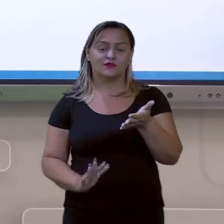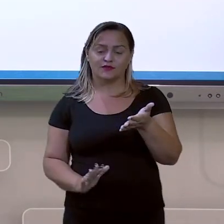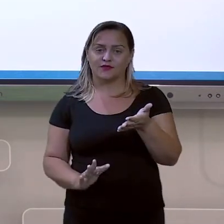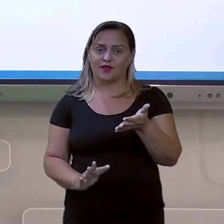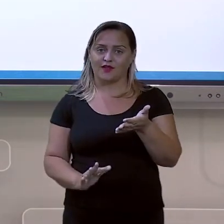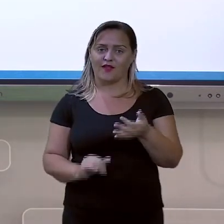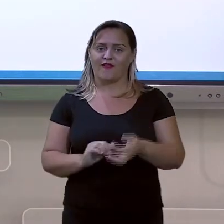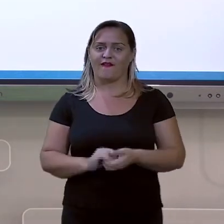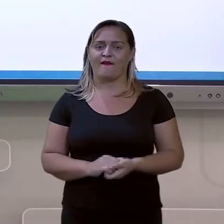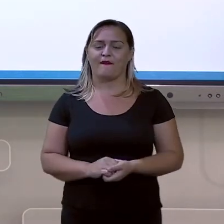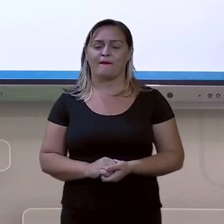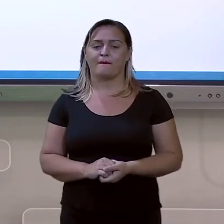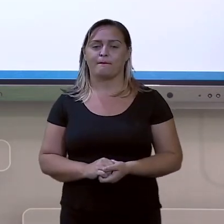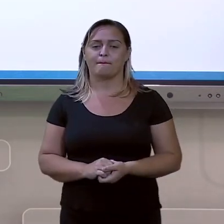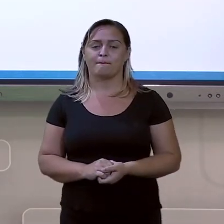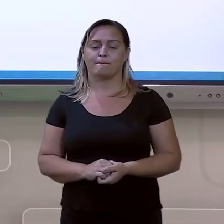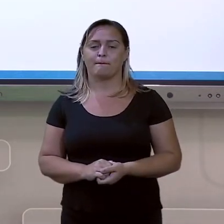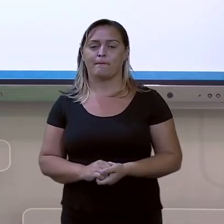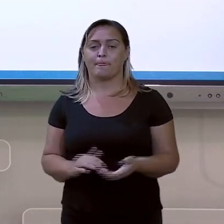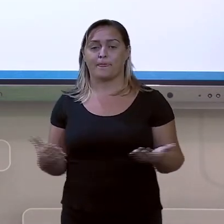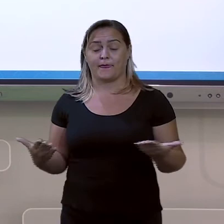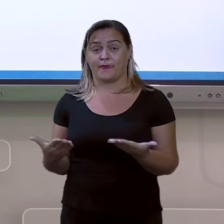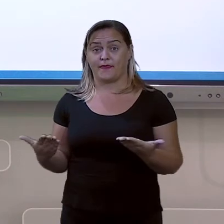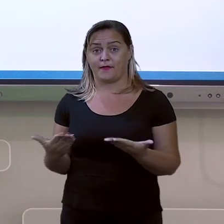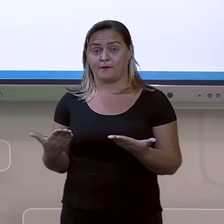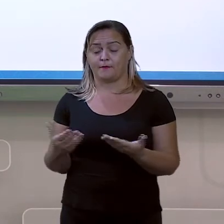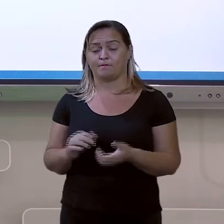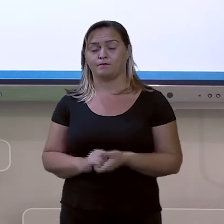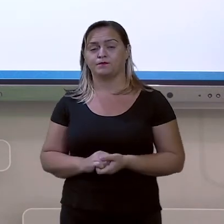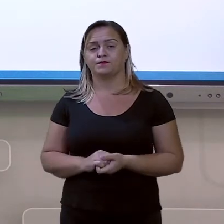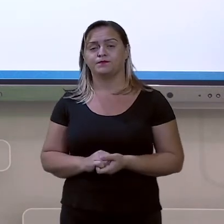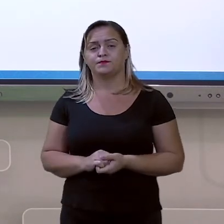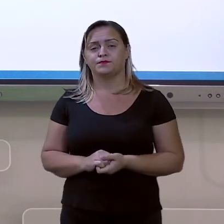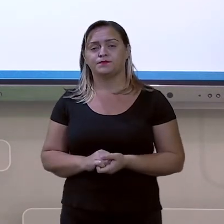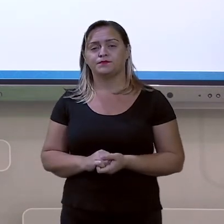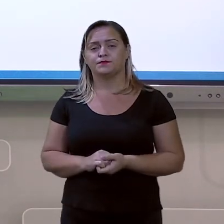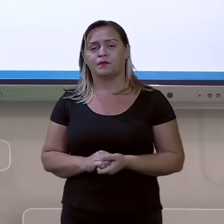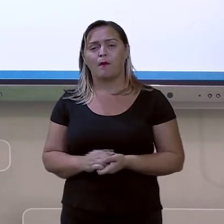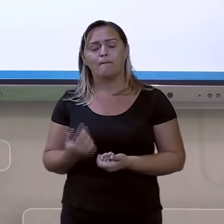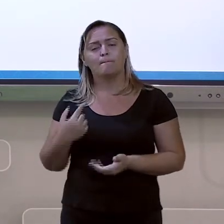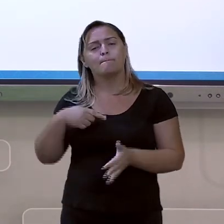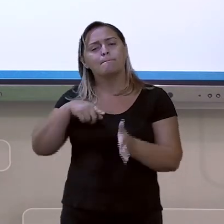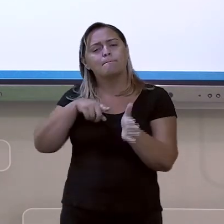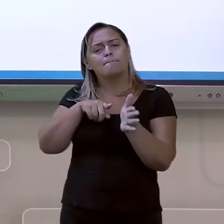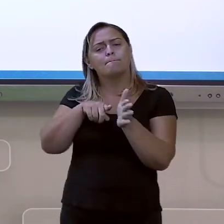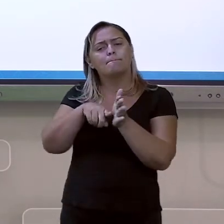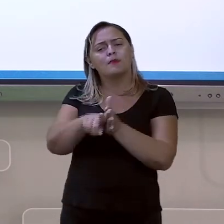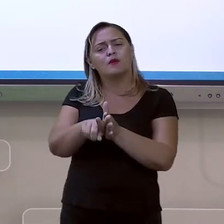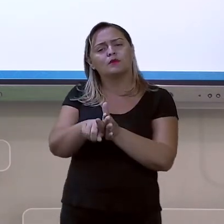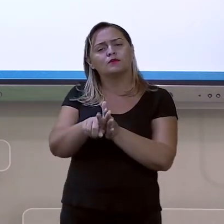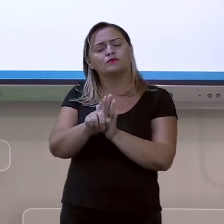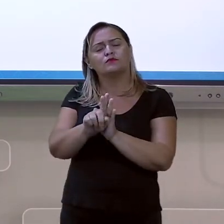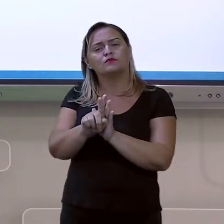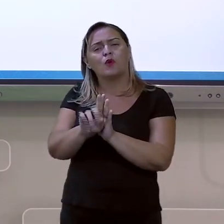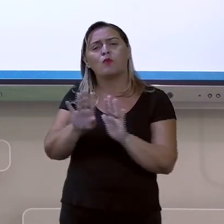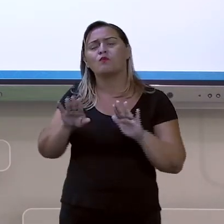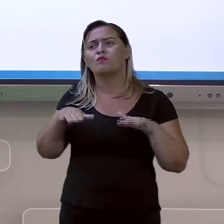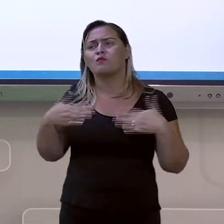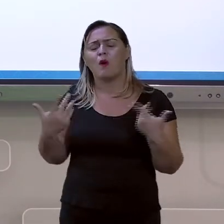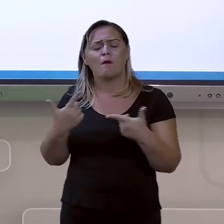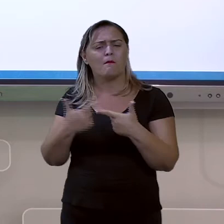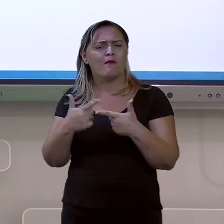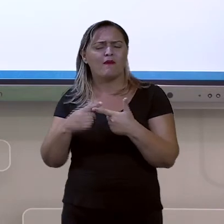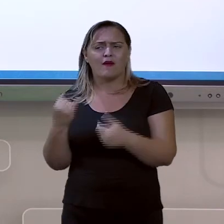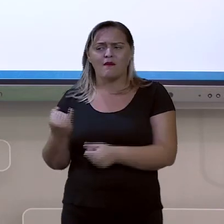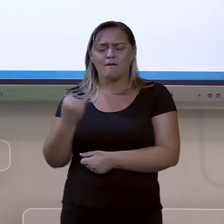exercício? Aqui no exercício 2, eu perguntei qual é a importância do